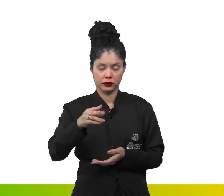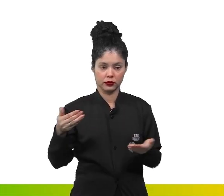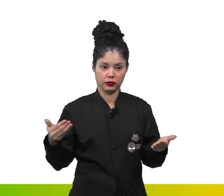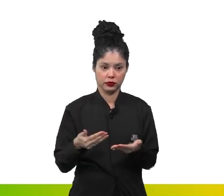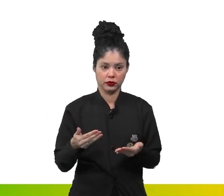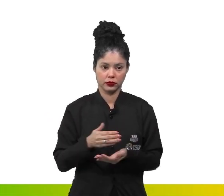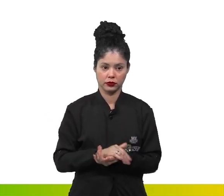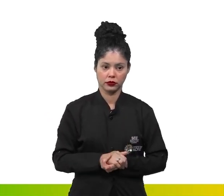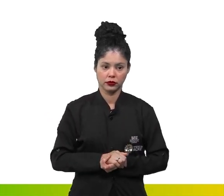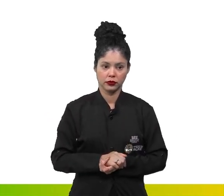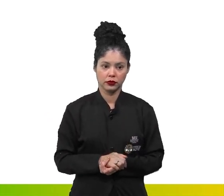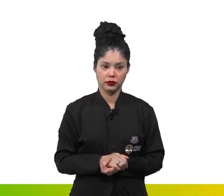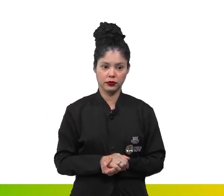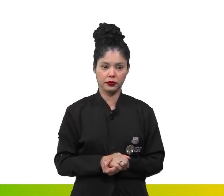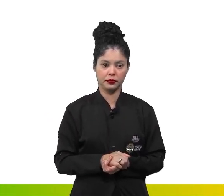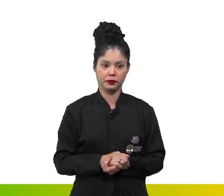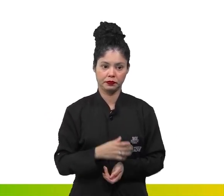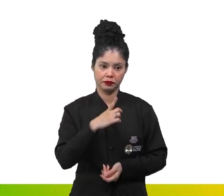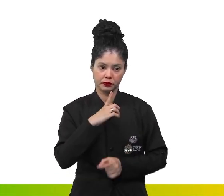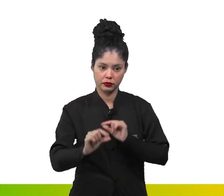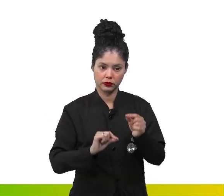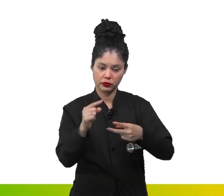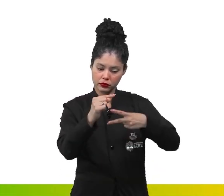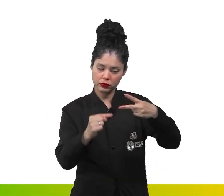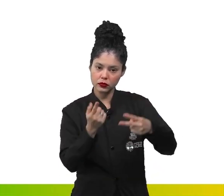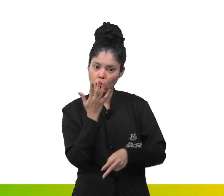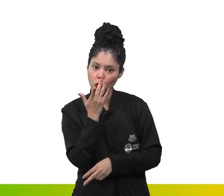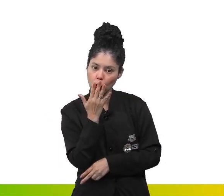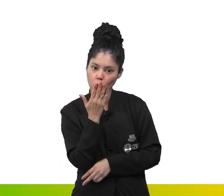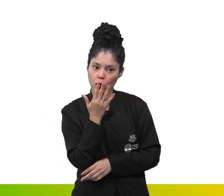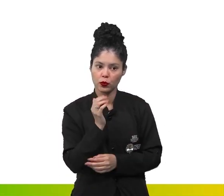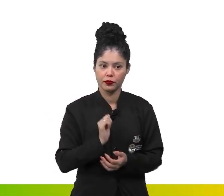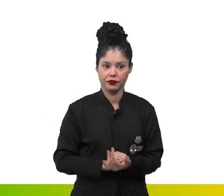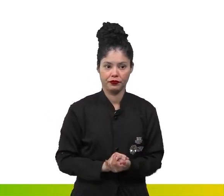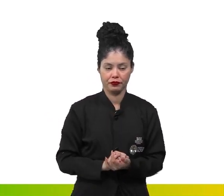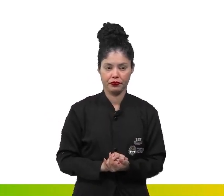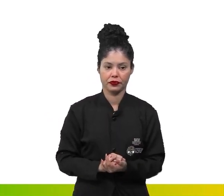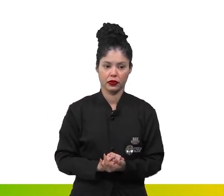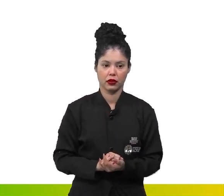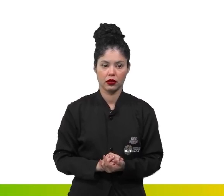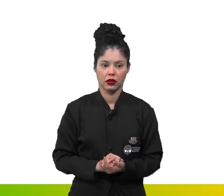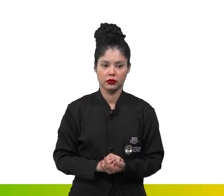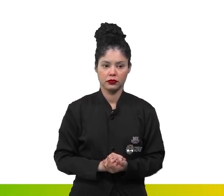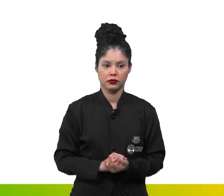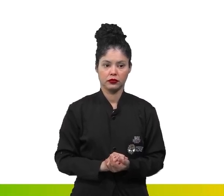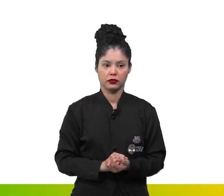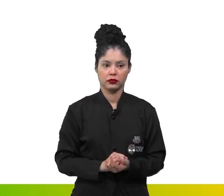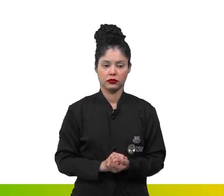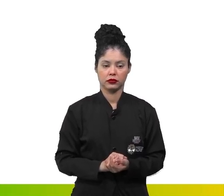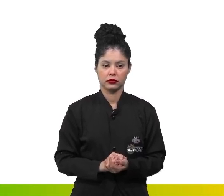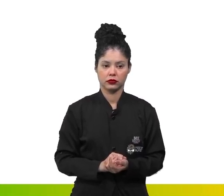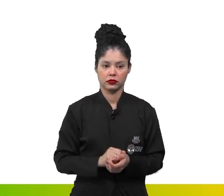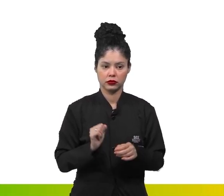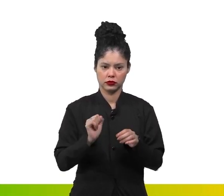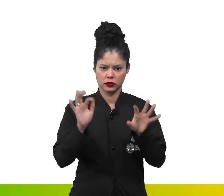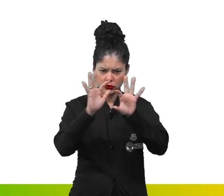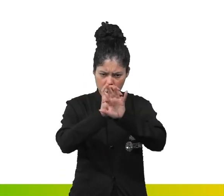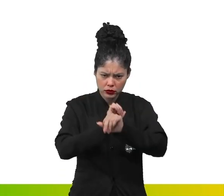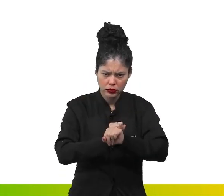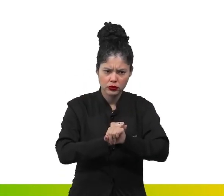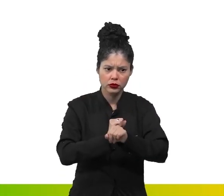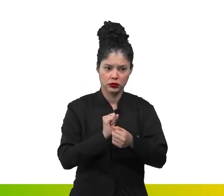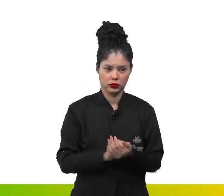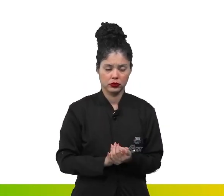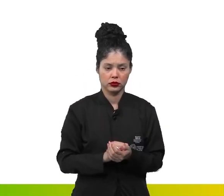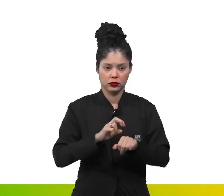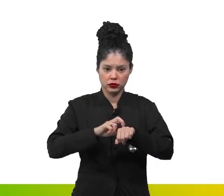aqui embaixo na legenda. Ó. A gente tem 2 colorações diferentes na pirâmide. A gente tem um verde mais escuro e